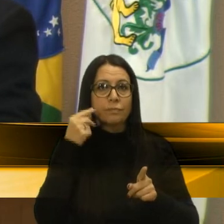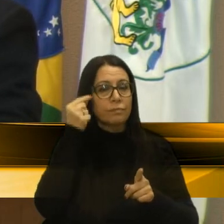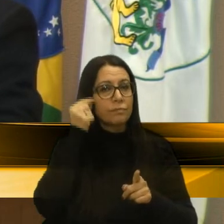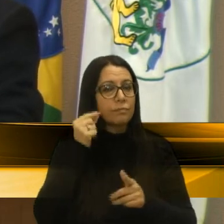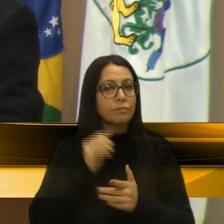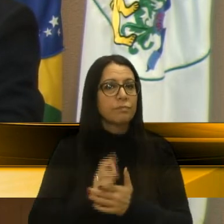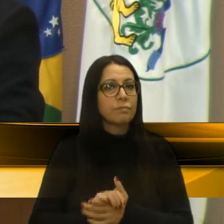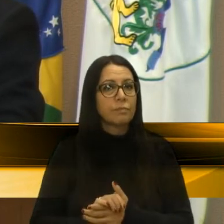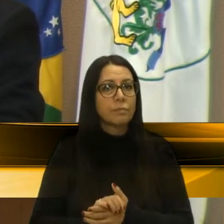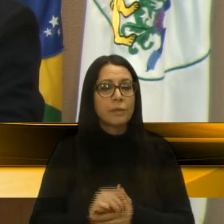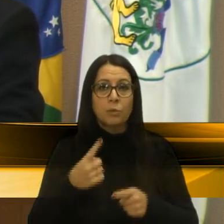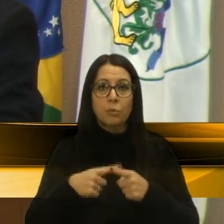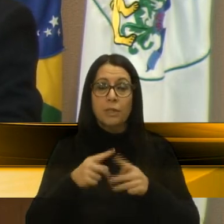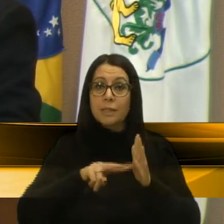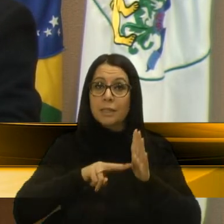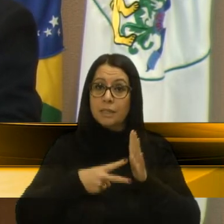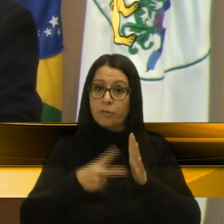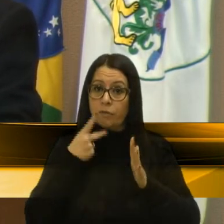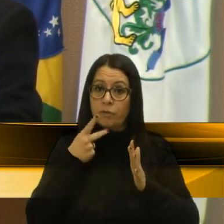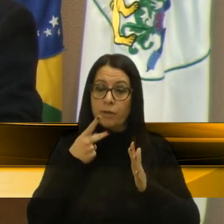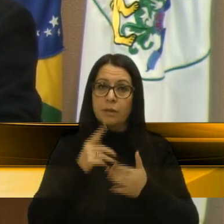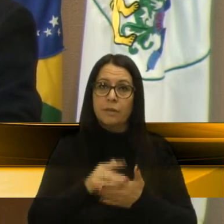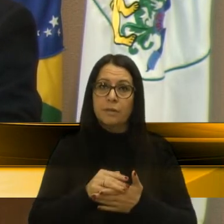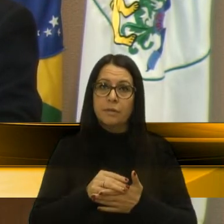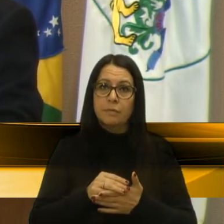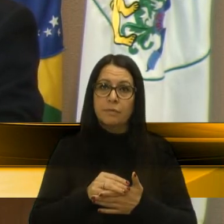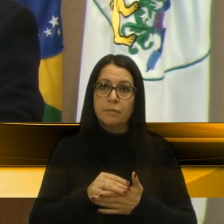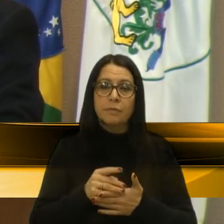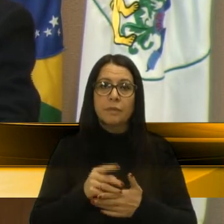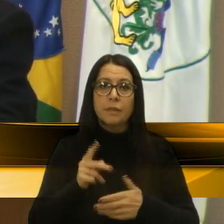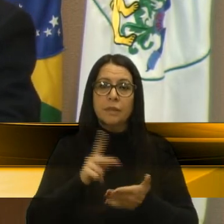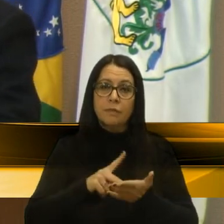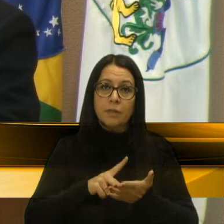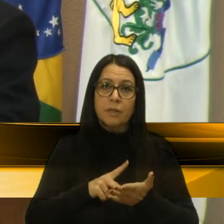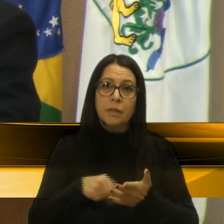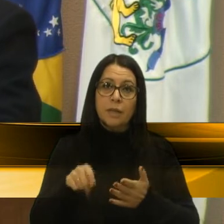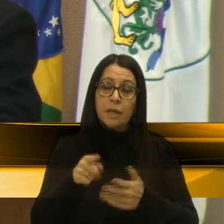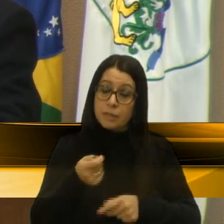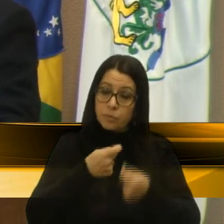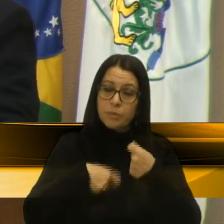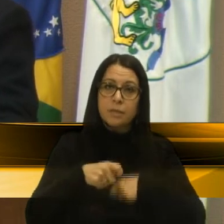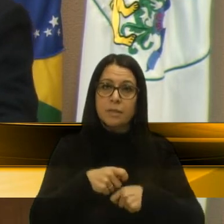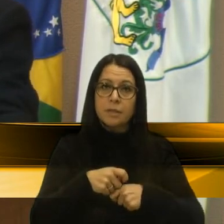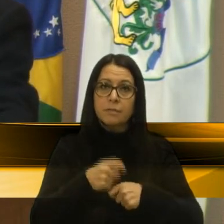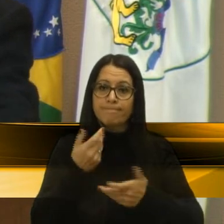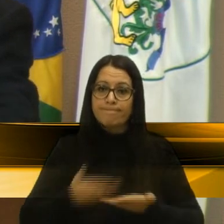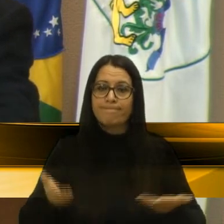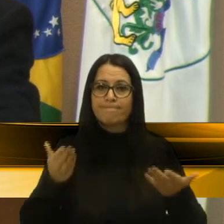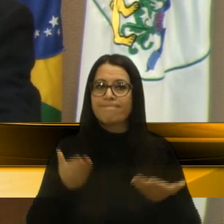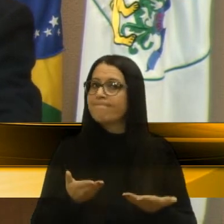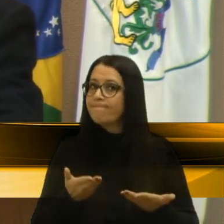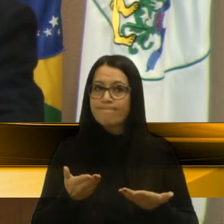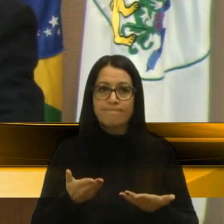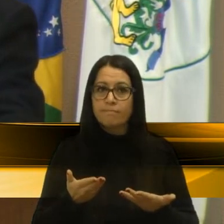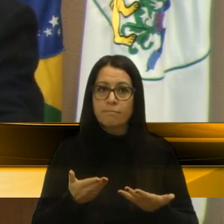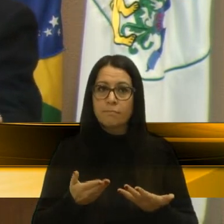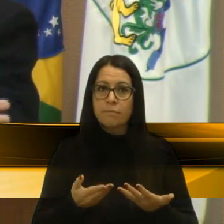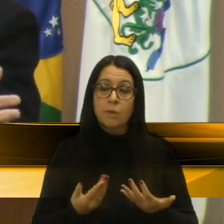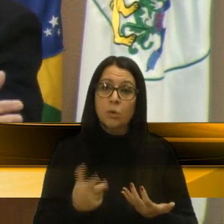o seu compromisso com a comunidade, né? Do ponto de vista de ter esse tipo de mandato. Mas veja-se que